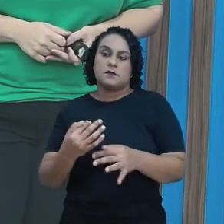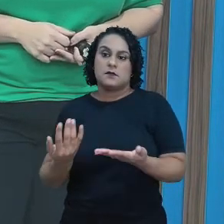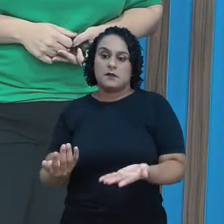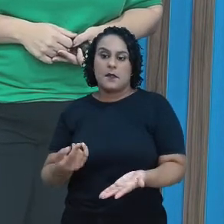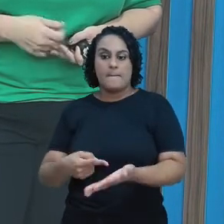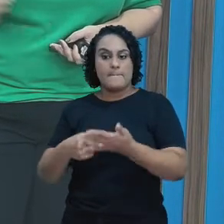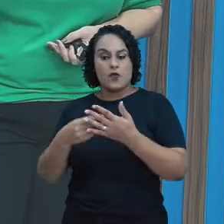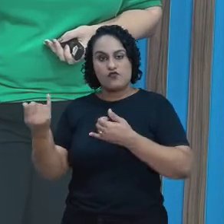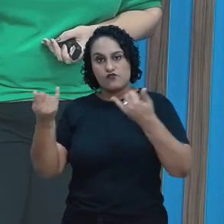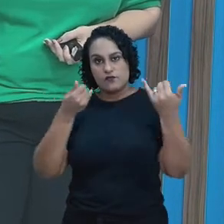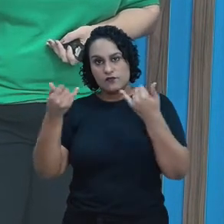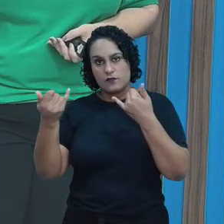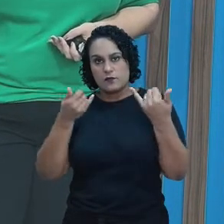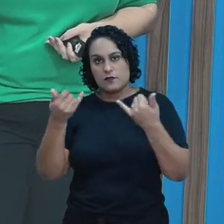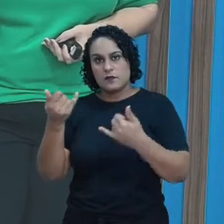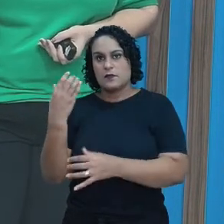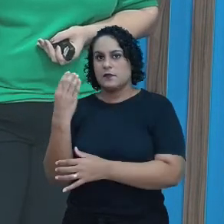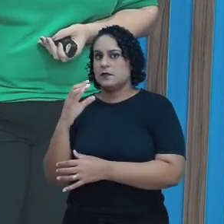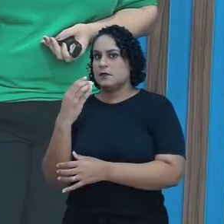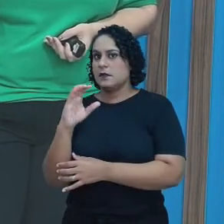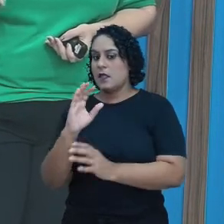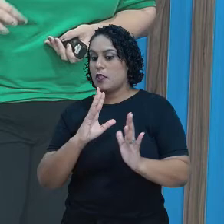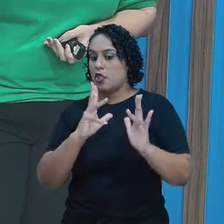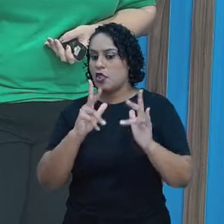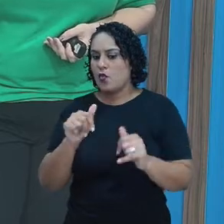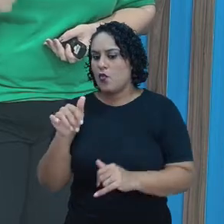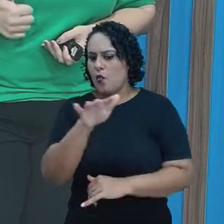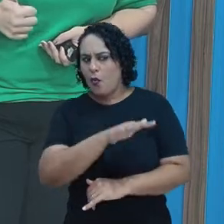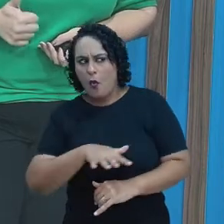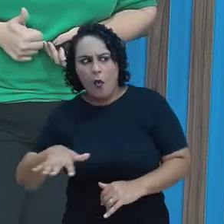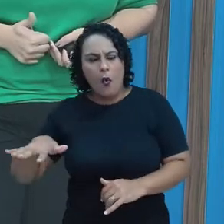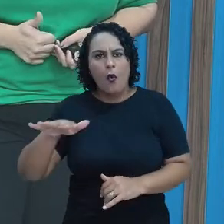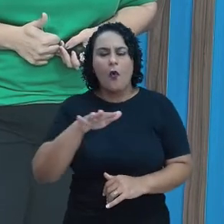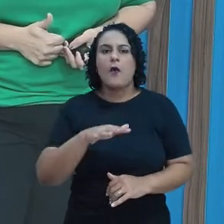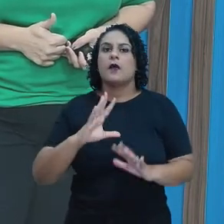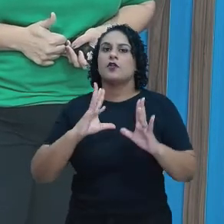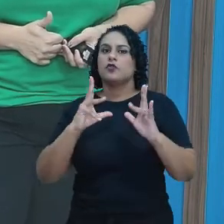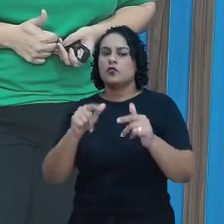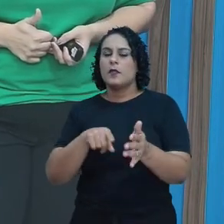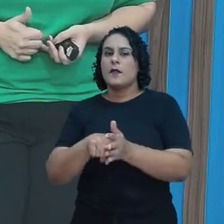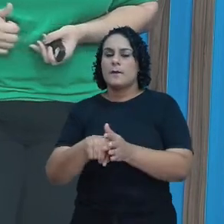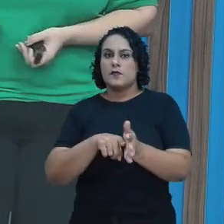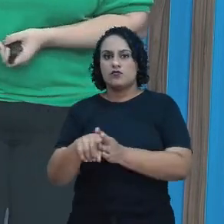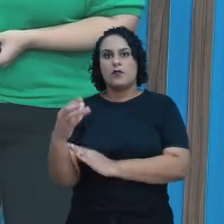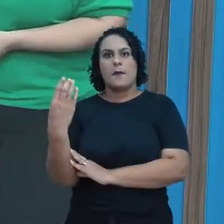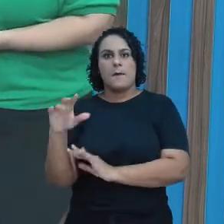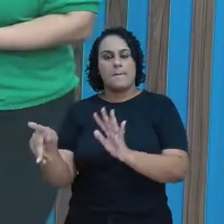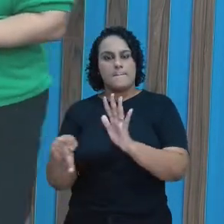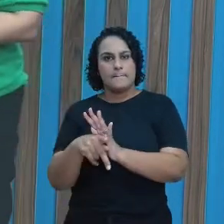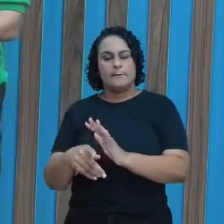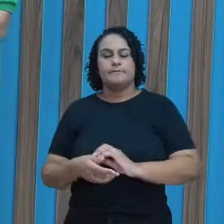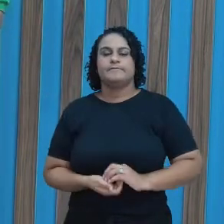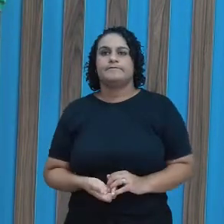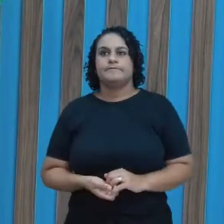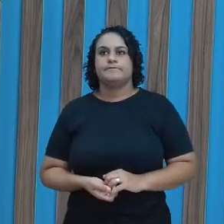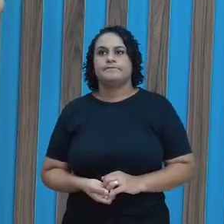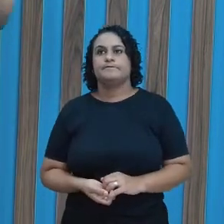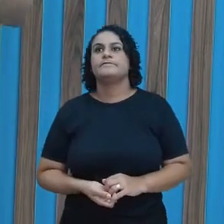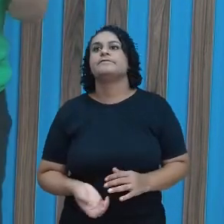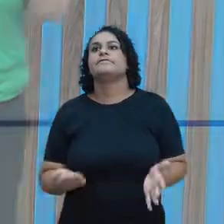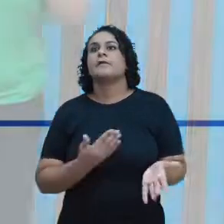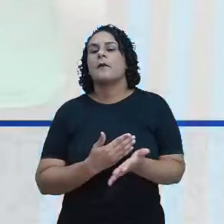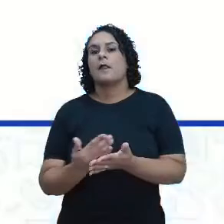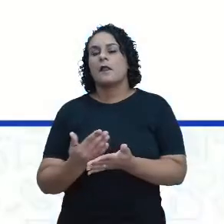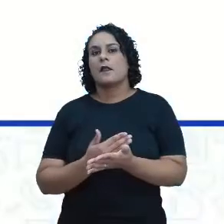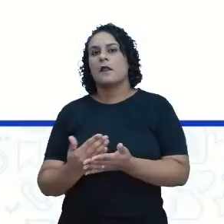informações para a gente, tá? Então, ciência está em tudo, viu, gente? Tudo isso é pesquisa científica. Então, no início aí de